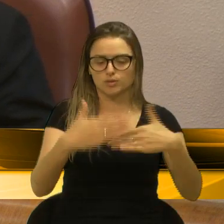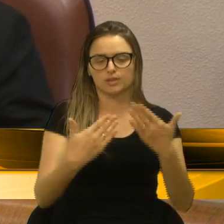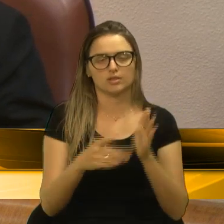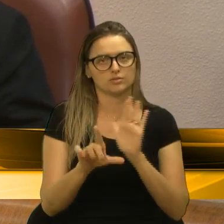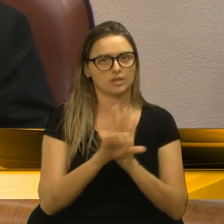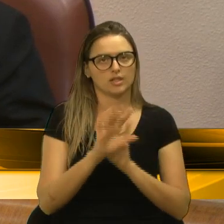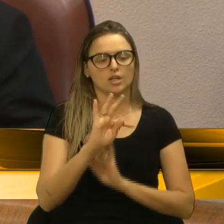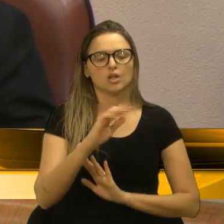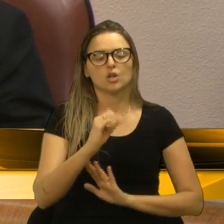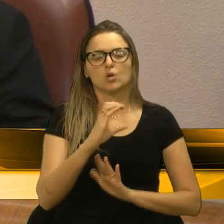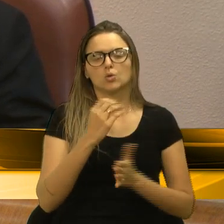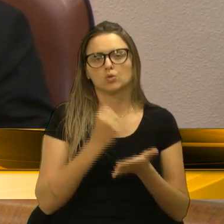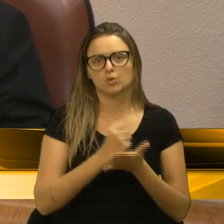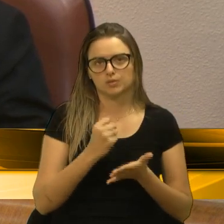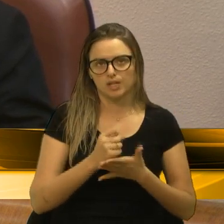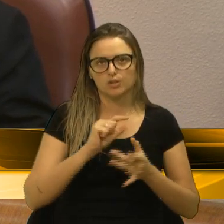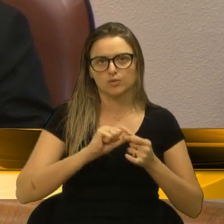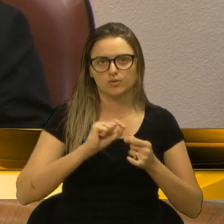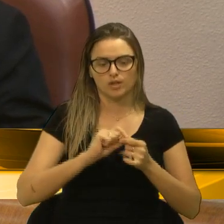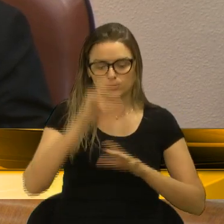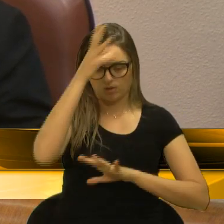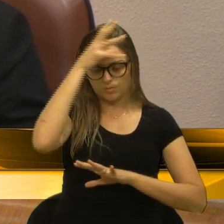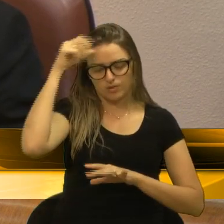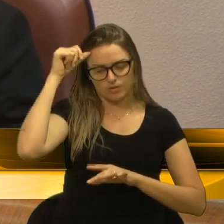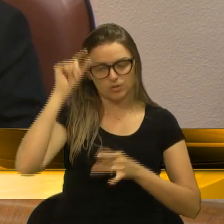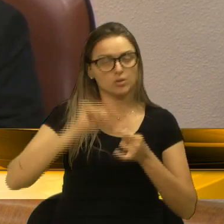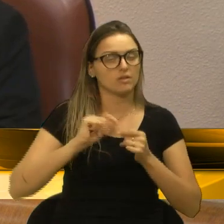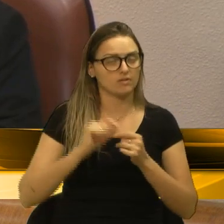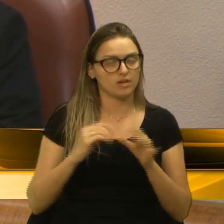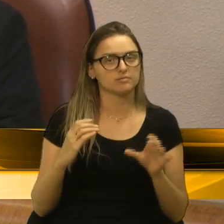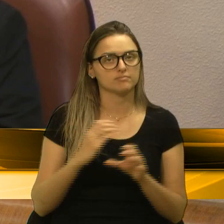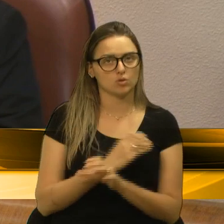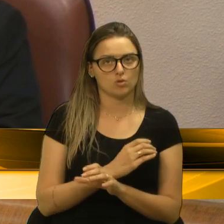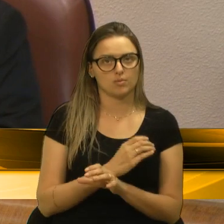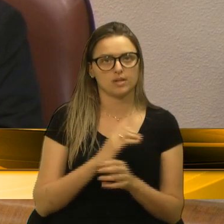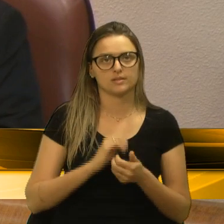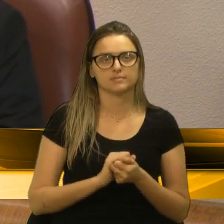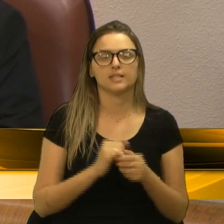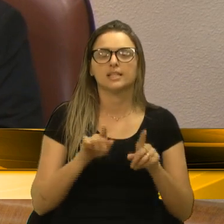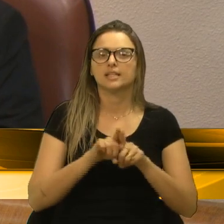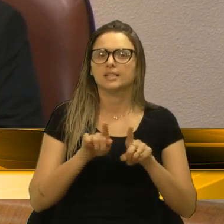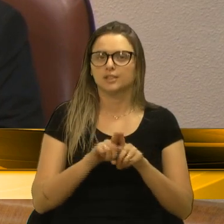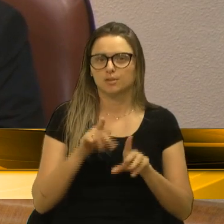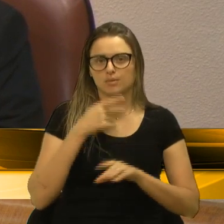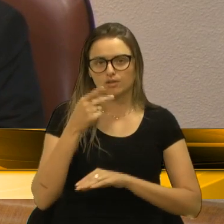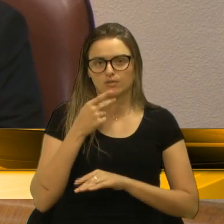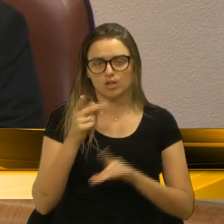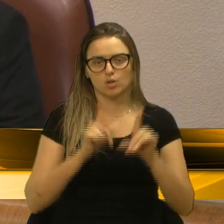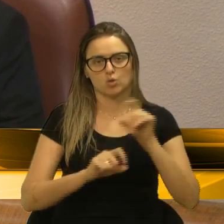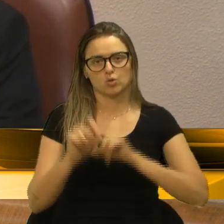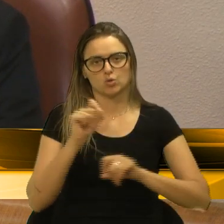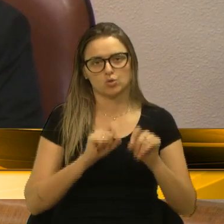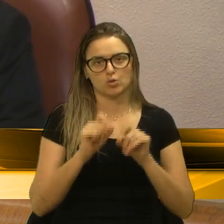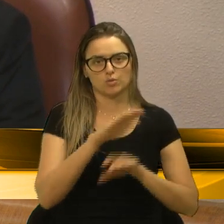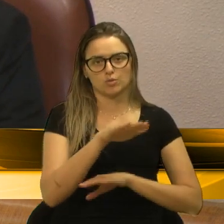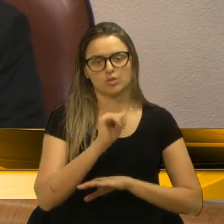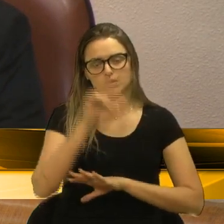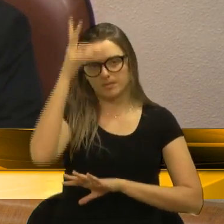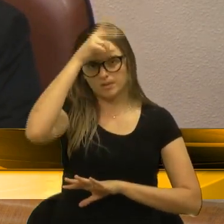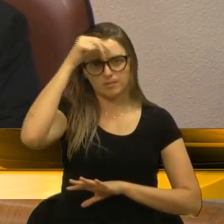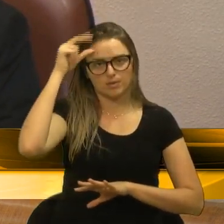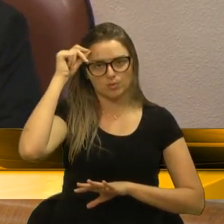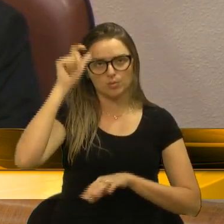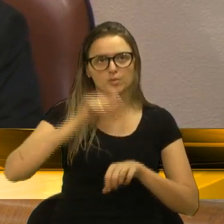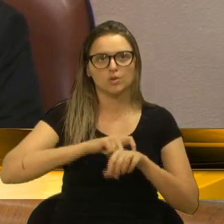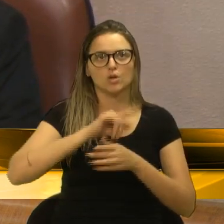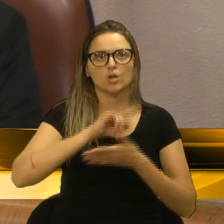TAC firmado, disse que o município vem cumprindo integralmente. Alegou ainda que, quanto às questões do chamamento público, o termo de